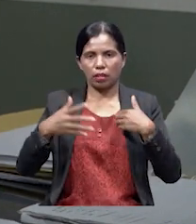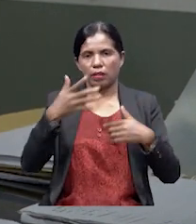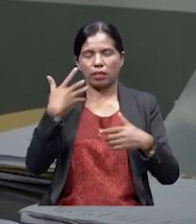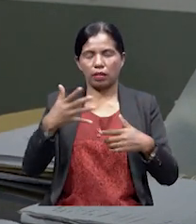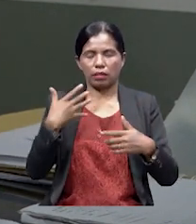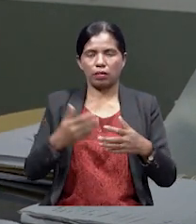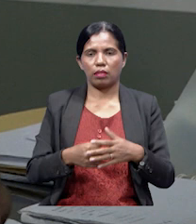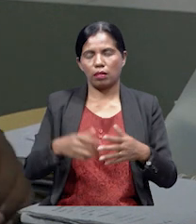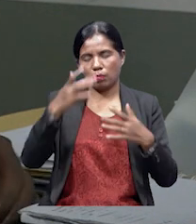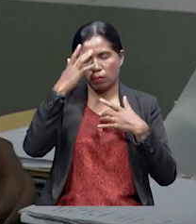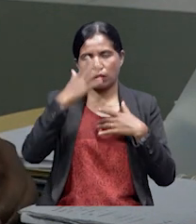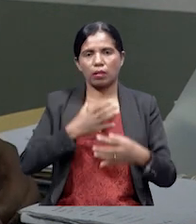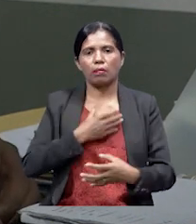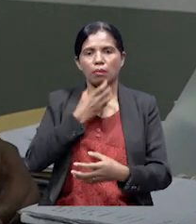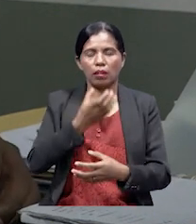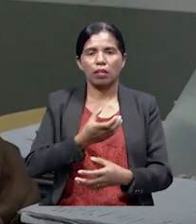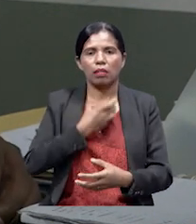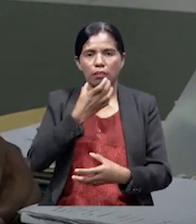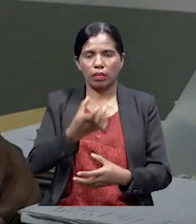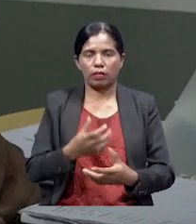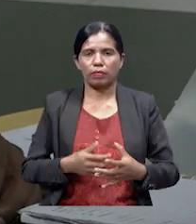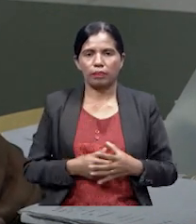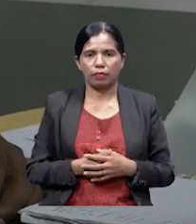uma infecção respiratória